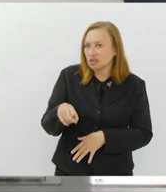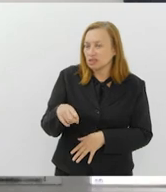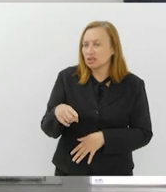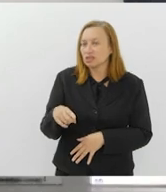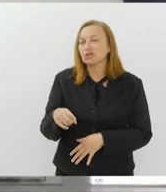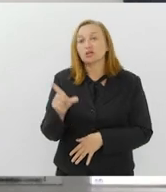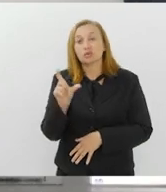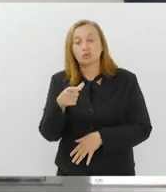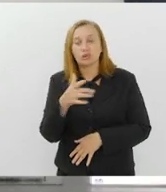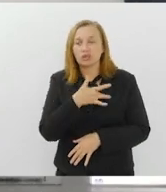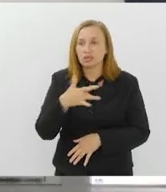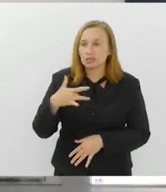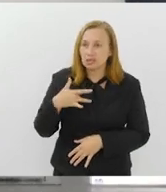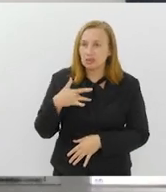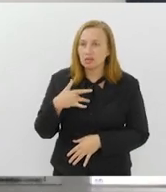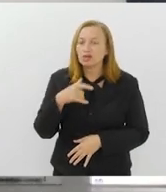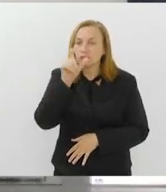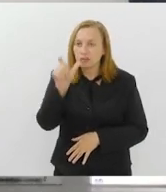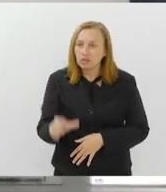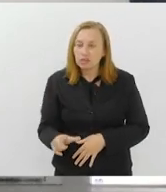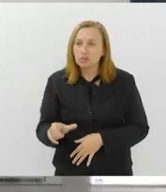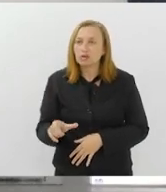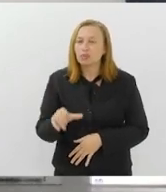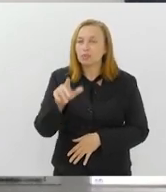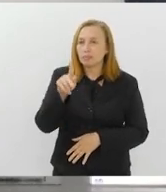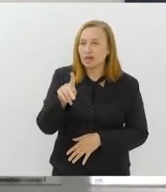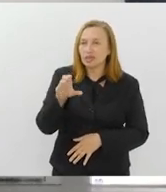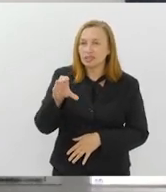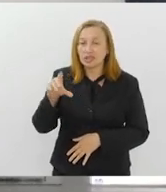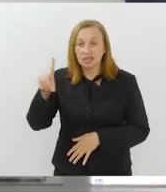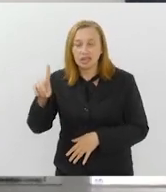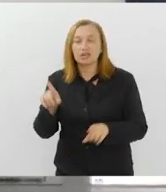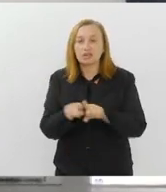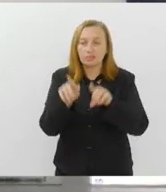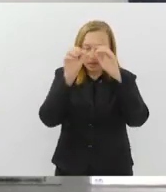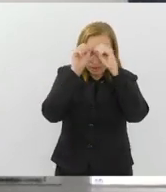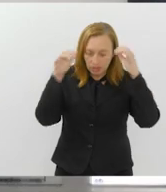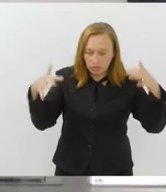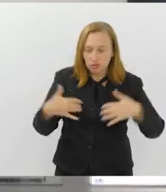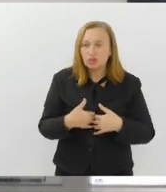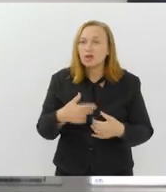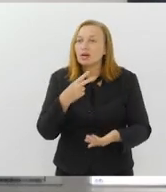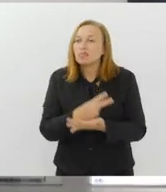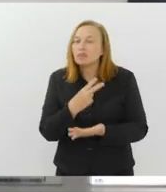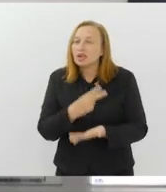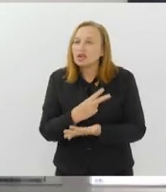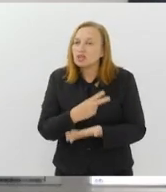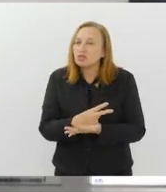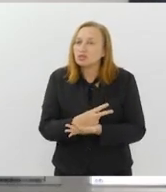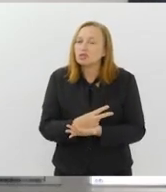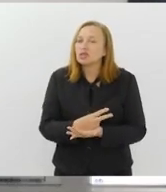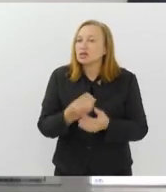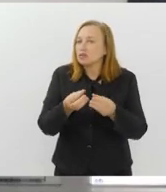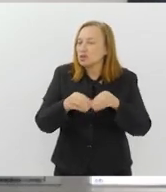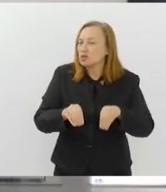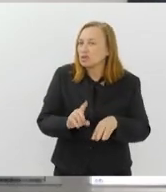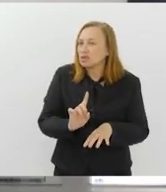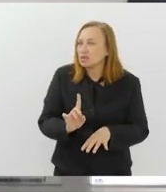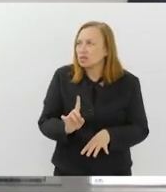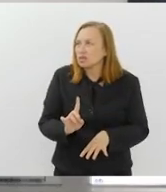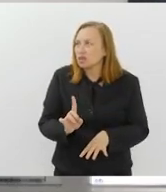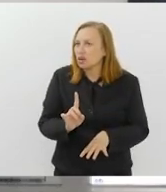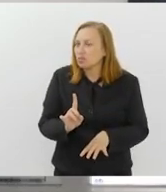planos de saúde de pessoas com PCD e dos autistas. Ainda que esses supostos prejuízos não possam